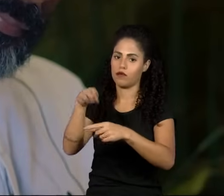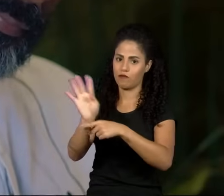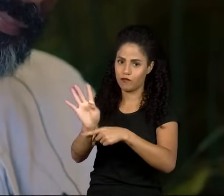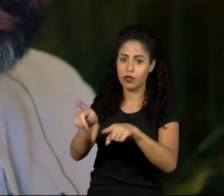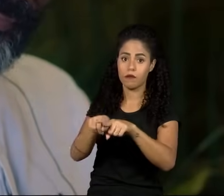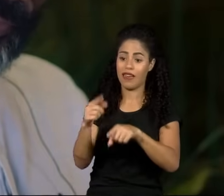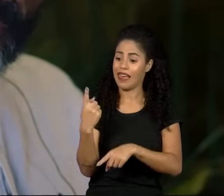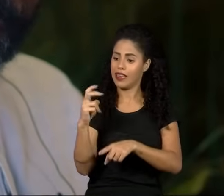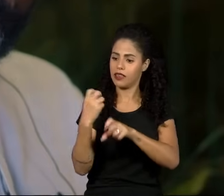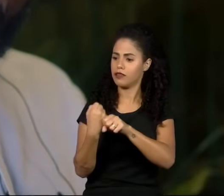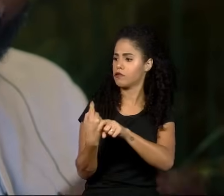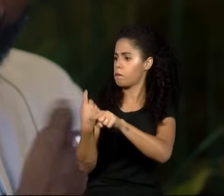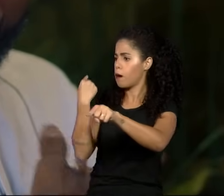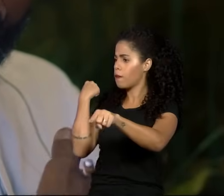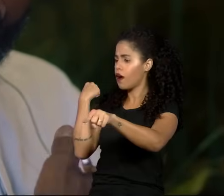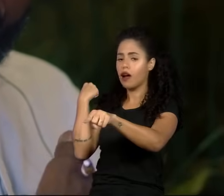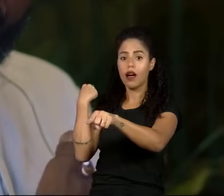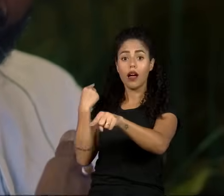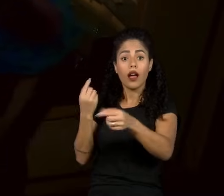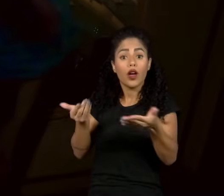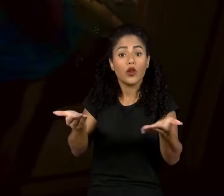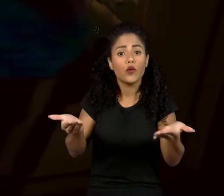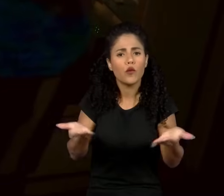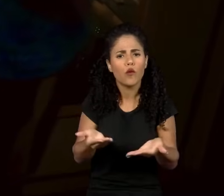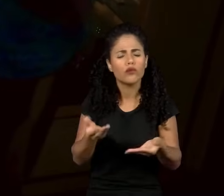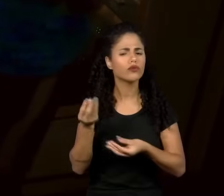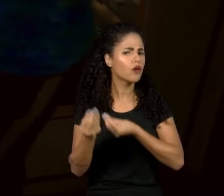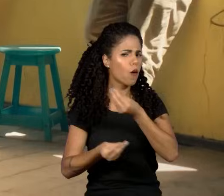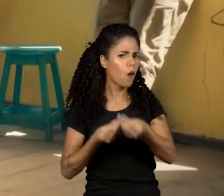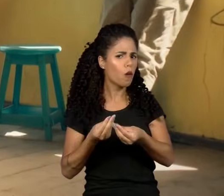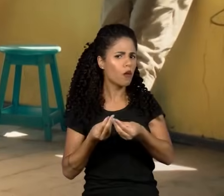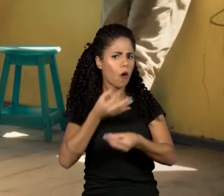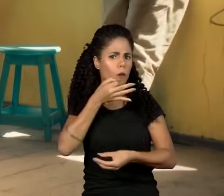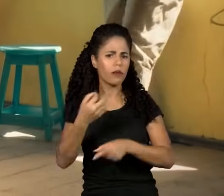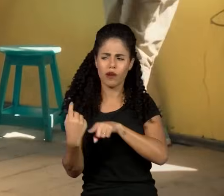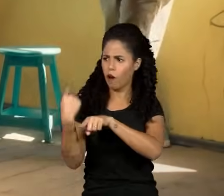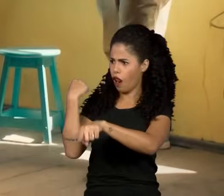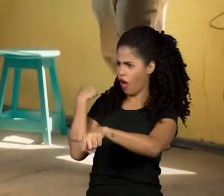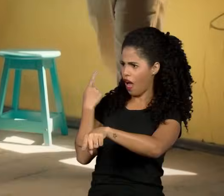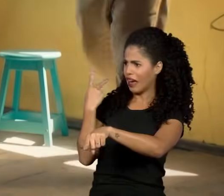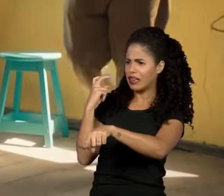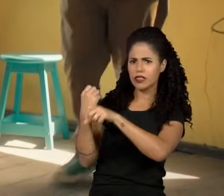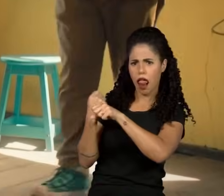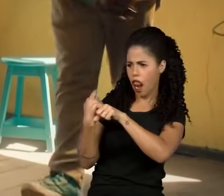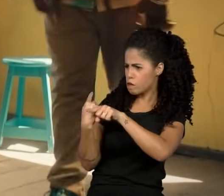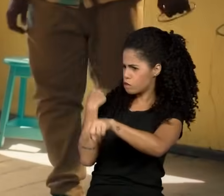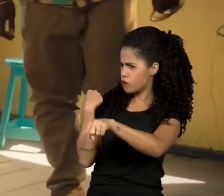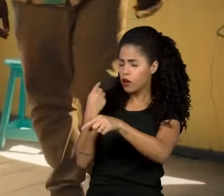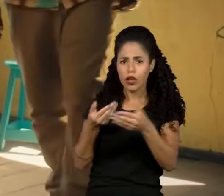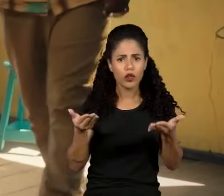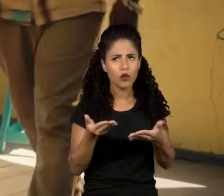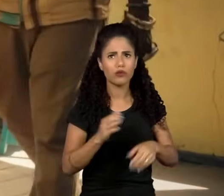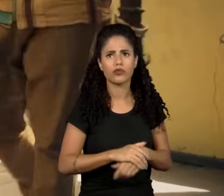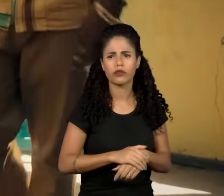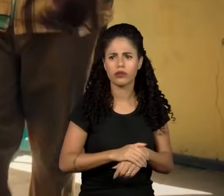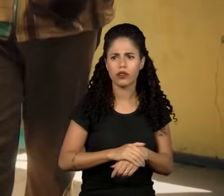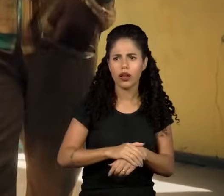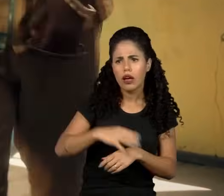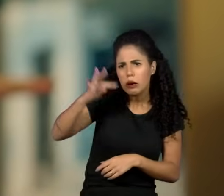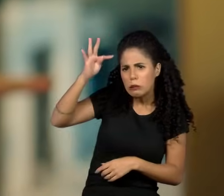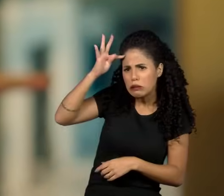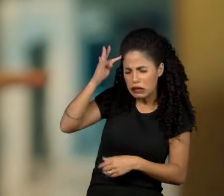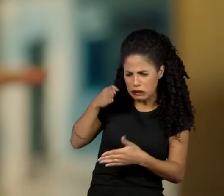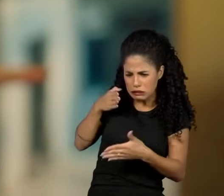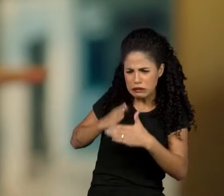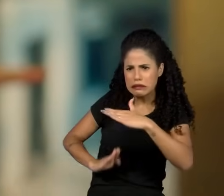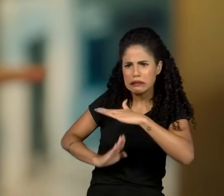anos atrás, e como a sociedade brasileira se comporta hoje. Você sabe o que é que impede um preto que tem talento de fazer sucesso,